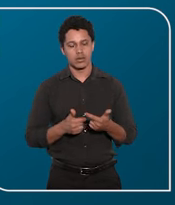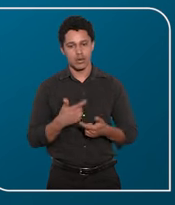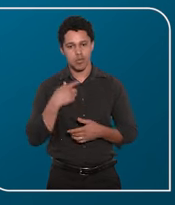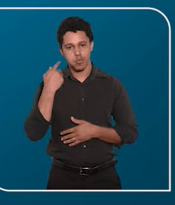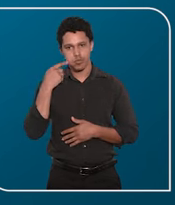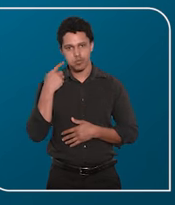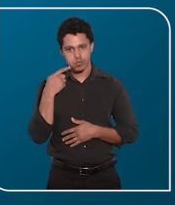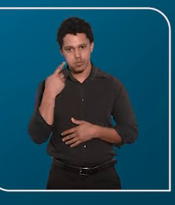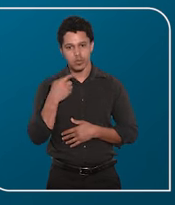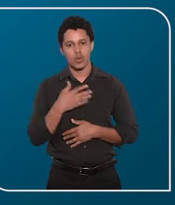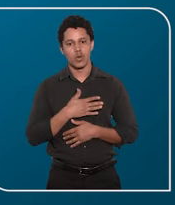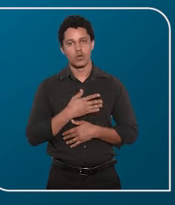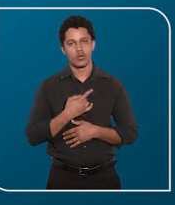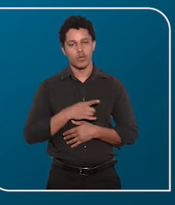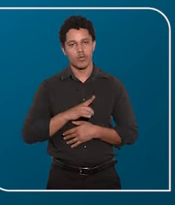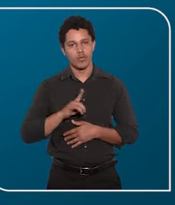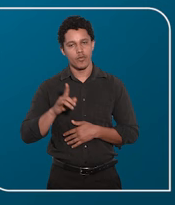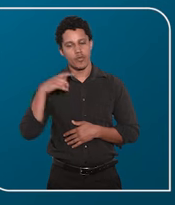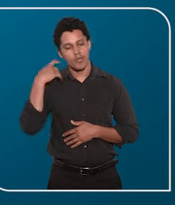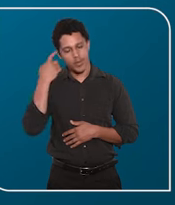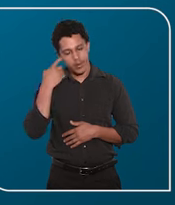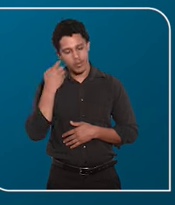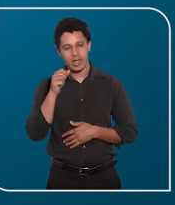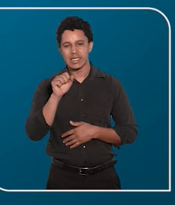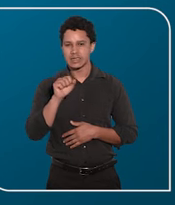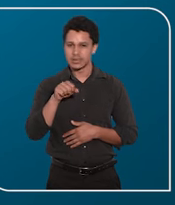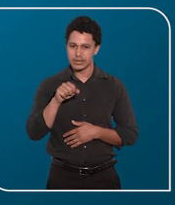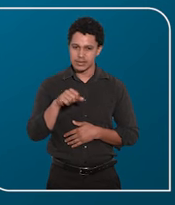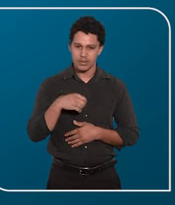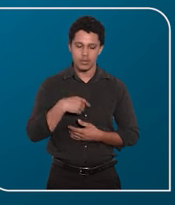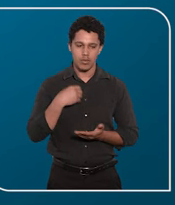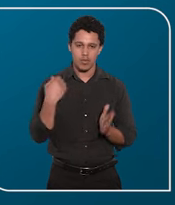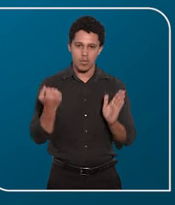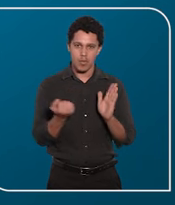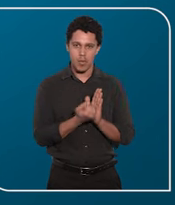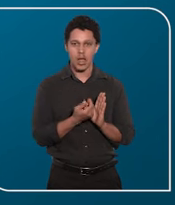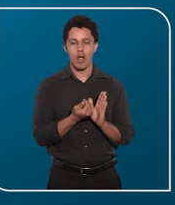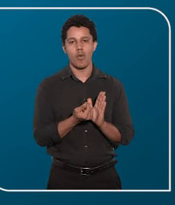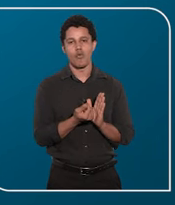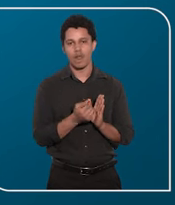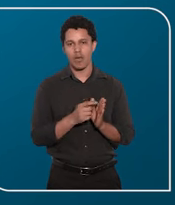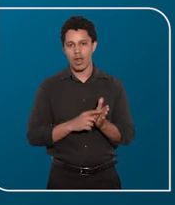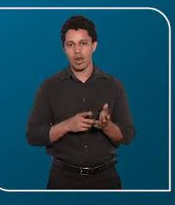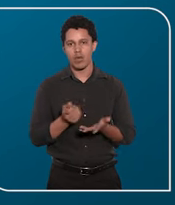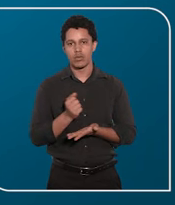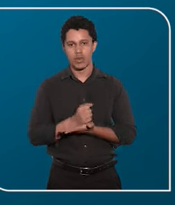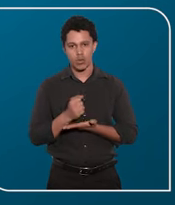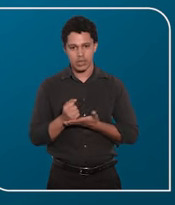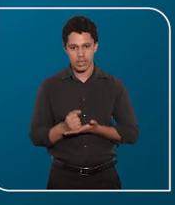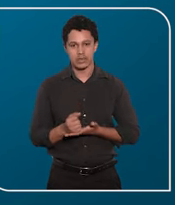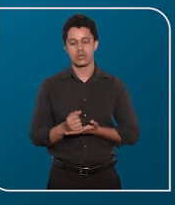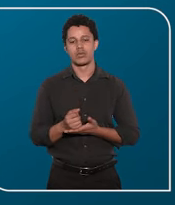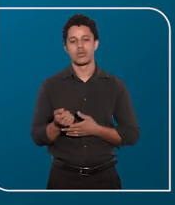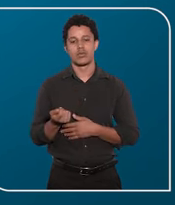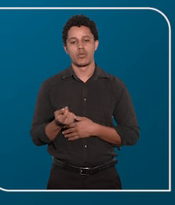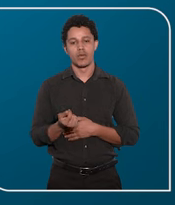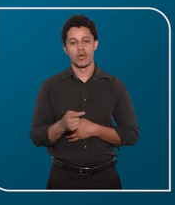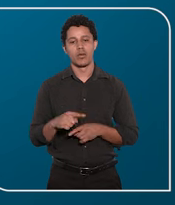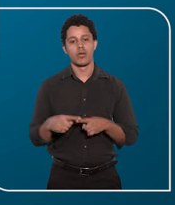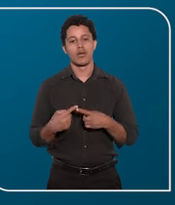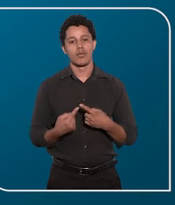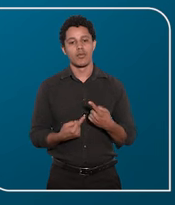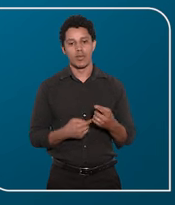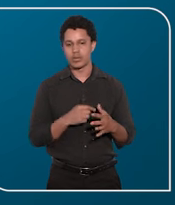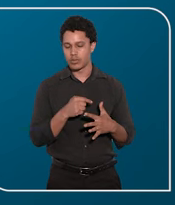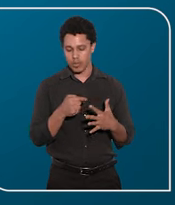advocatícios, onde eu vou me preocupar, sim, em fixar o valor dos meus honorários, o valor da contraprestação do serviço, mas também toda